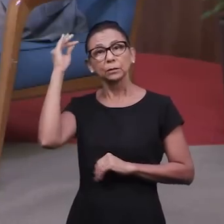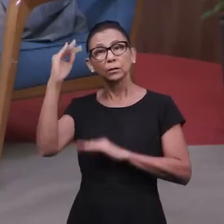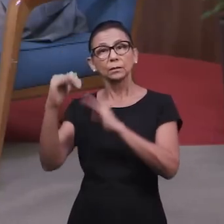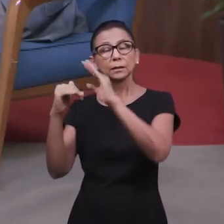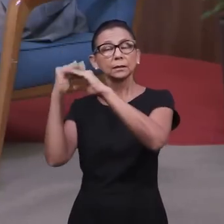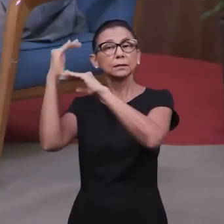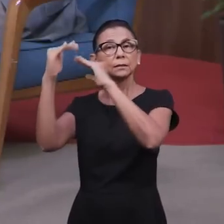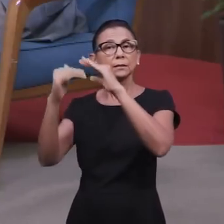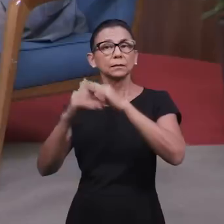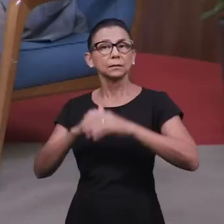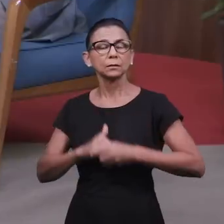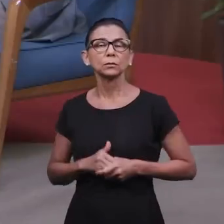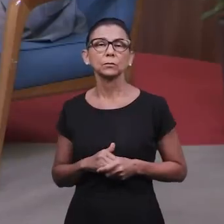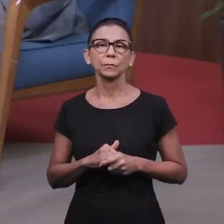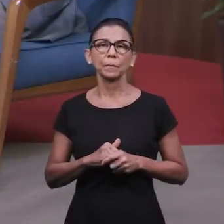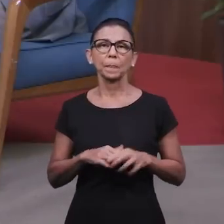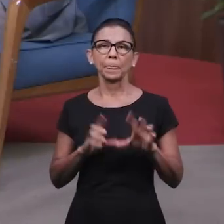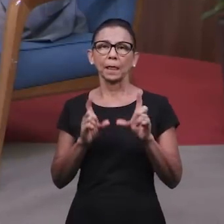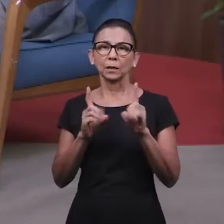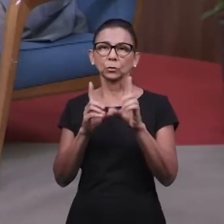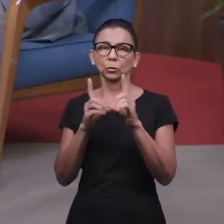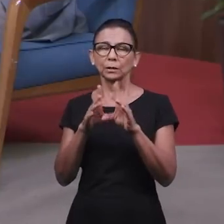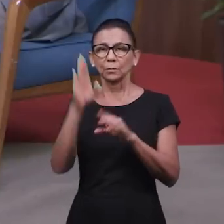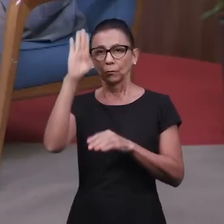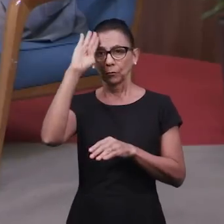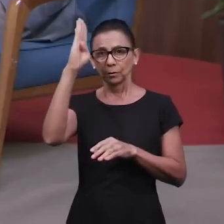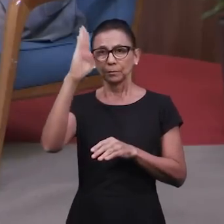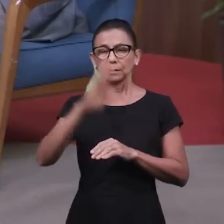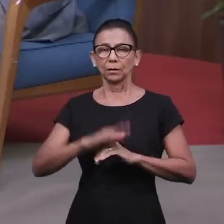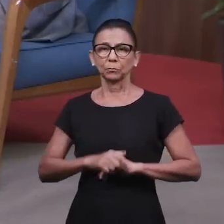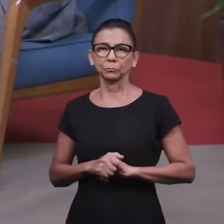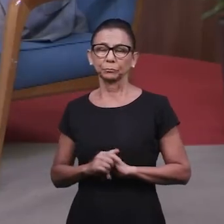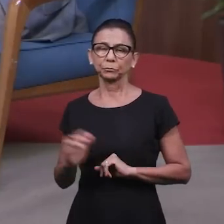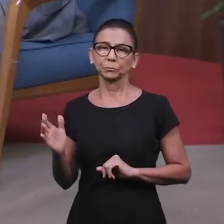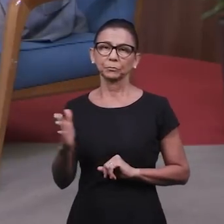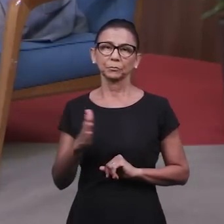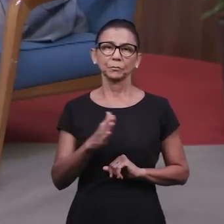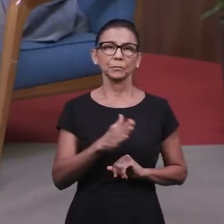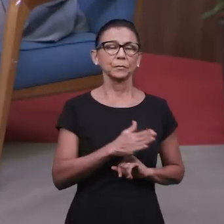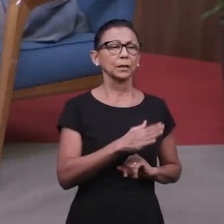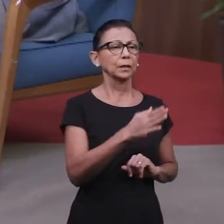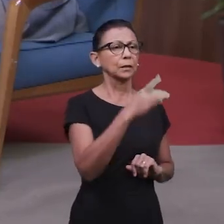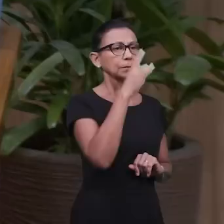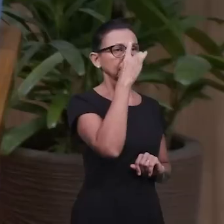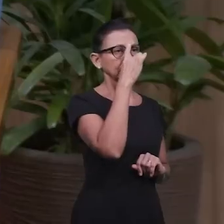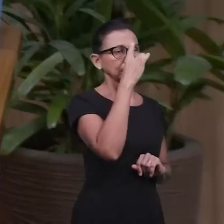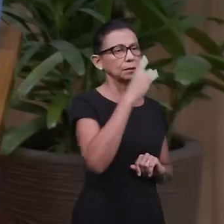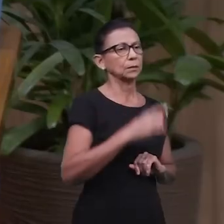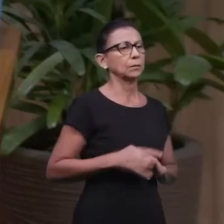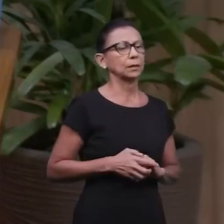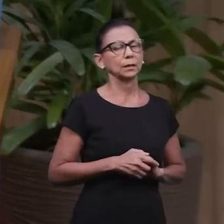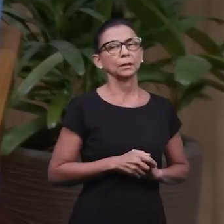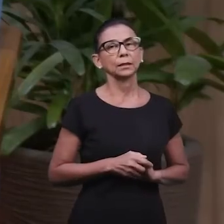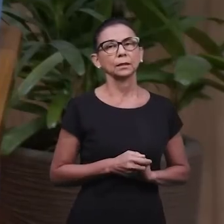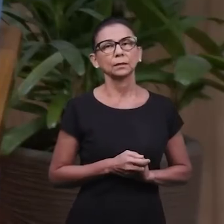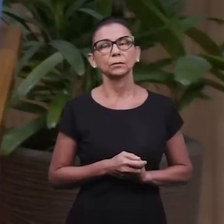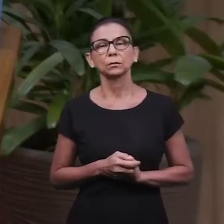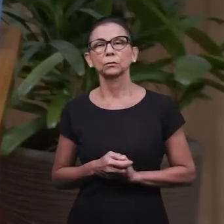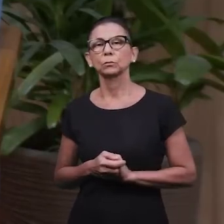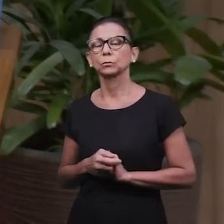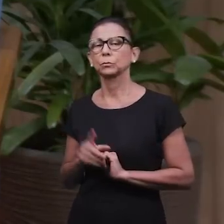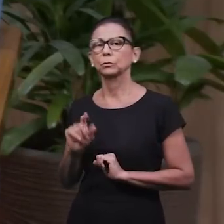é fundamental, a doutrina. Glória a Jesus. Daniel, vamos então entrar na